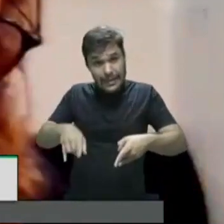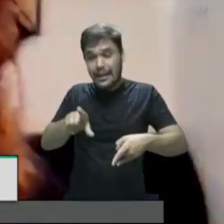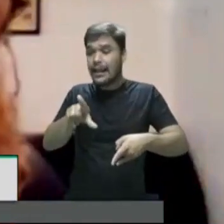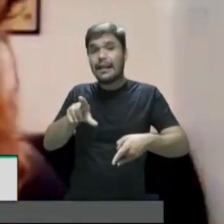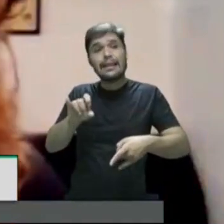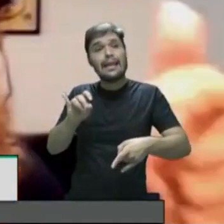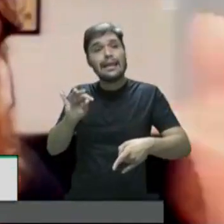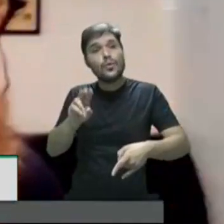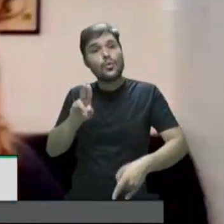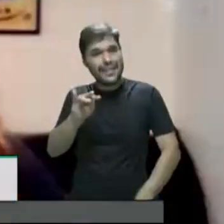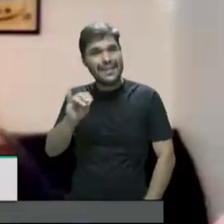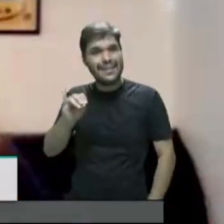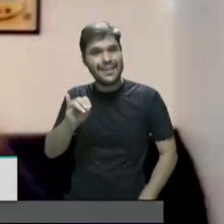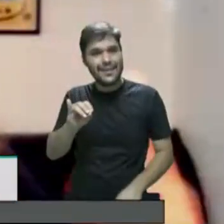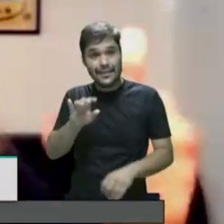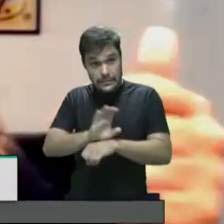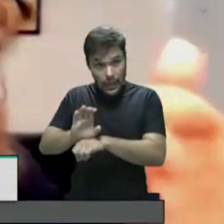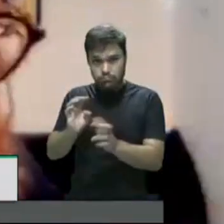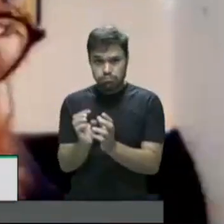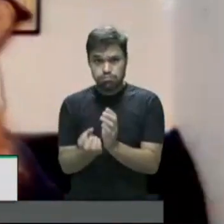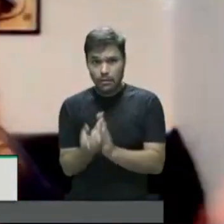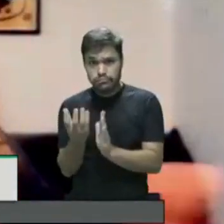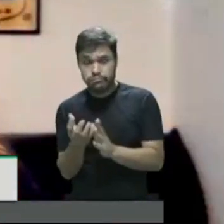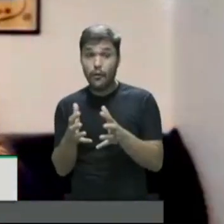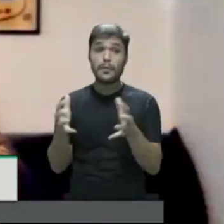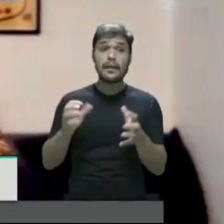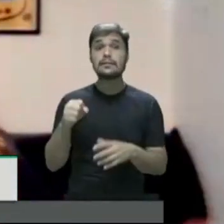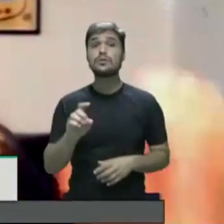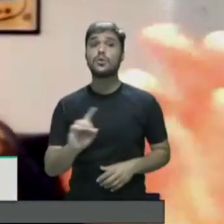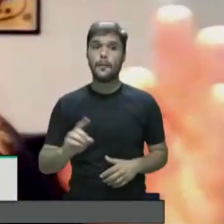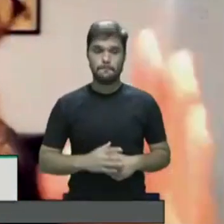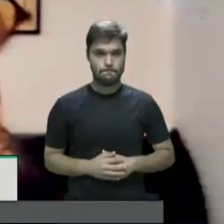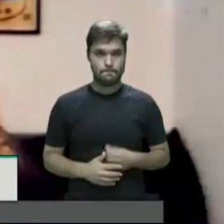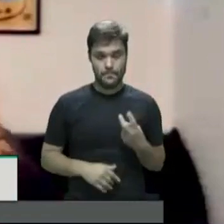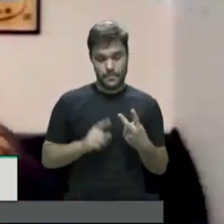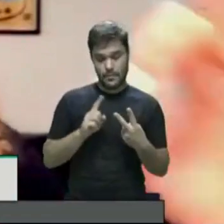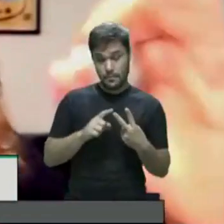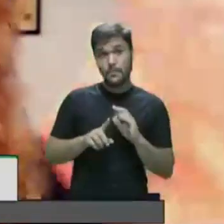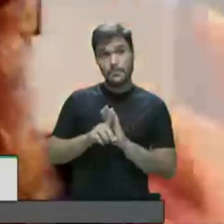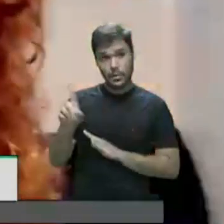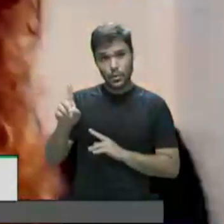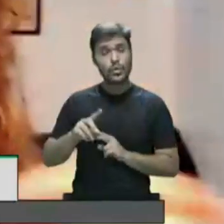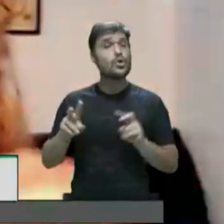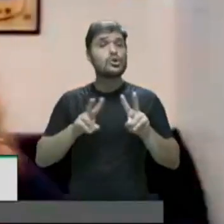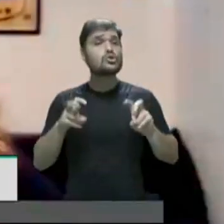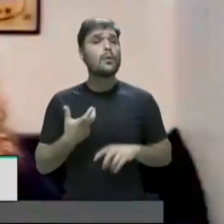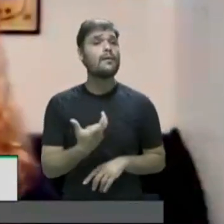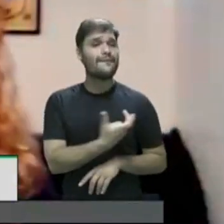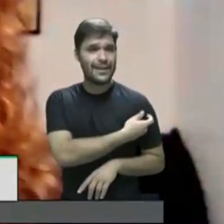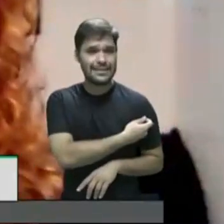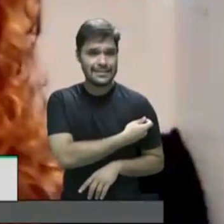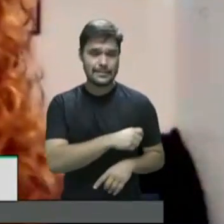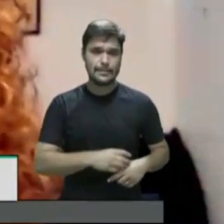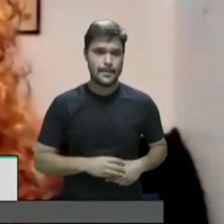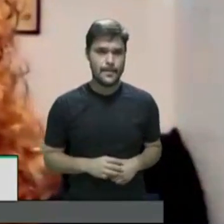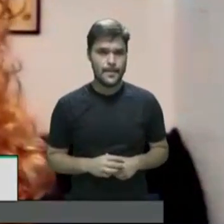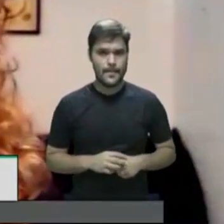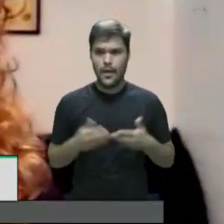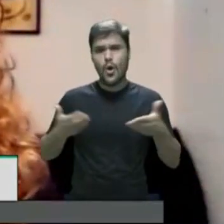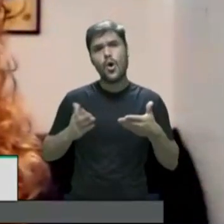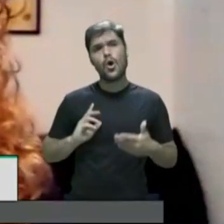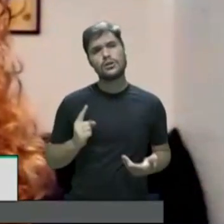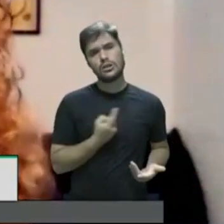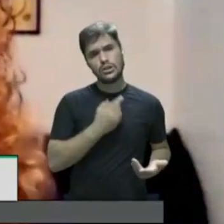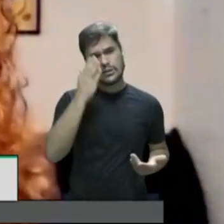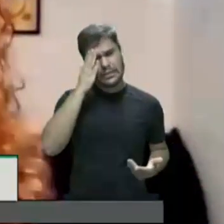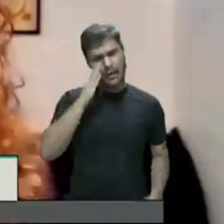UTI dos estados. Primeira questão. Segundo, ministro, a questão da vacina. Hoje nós sabemos que